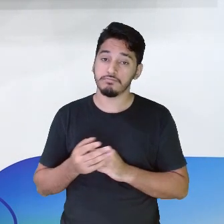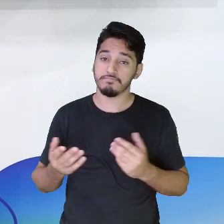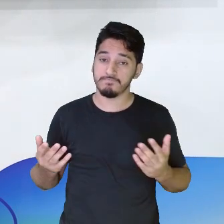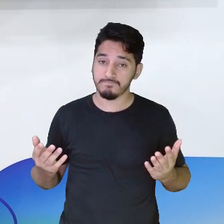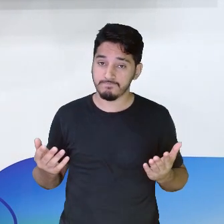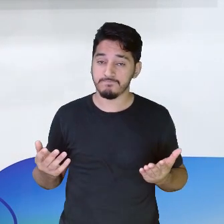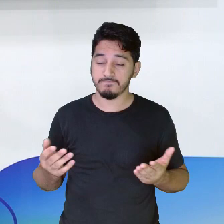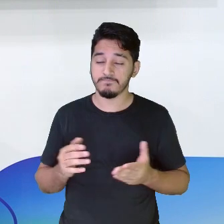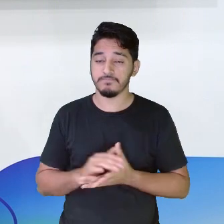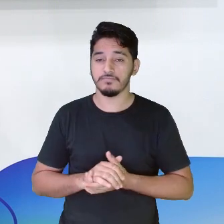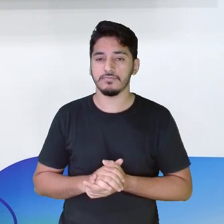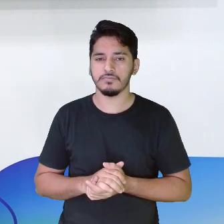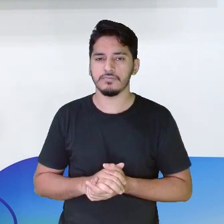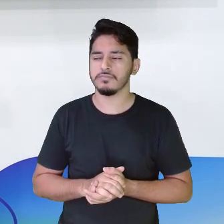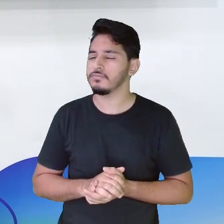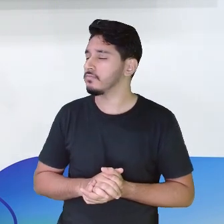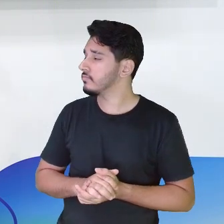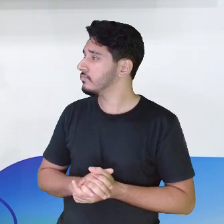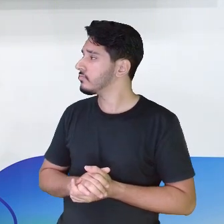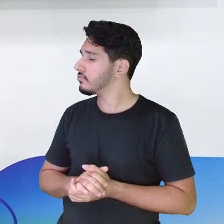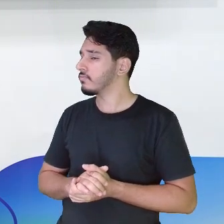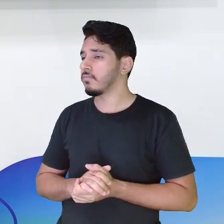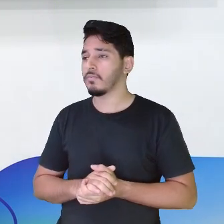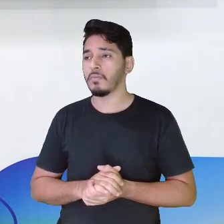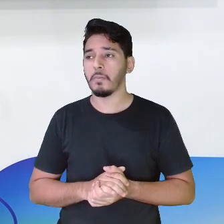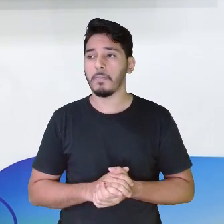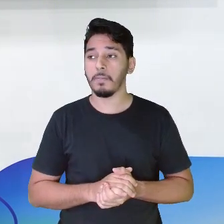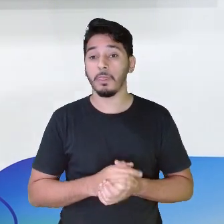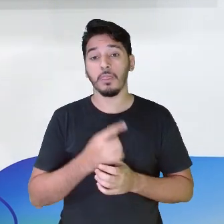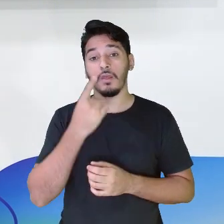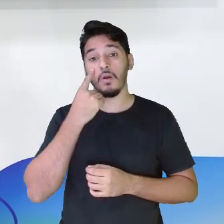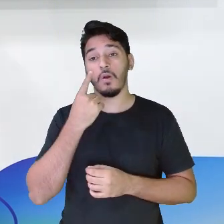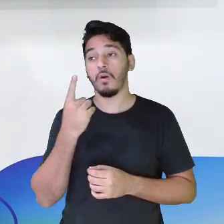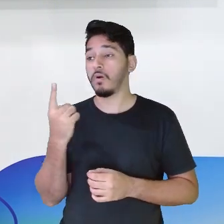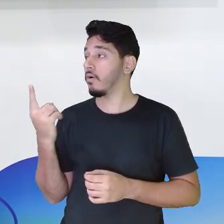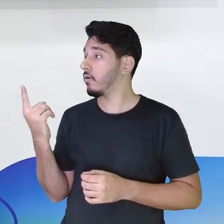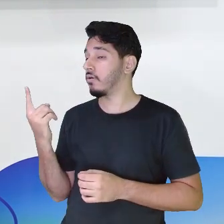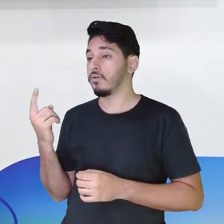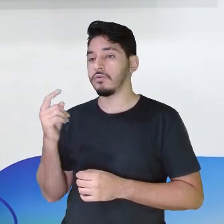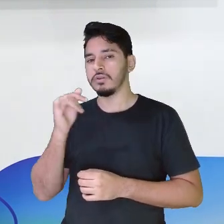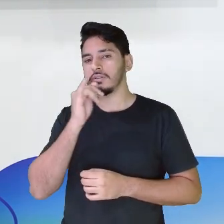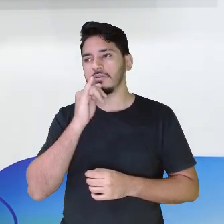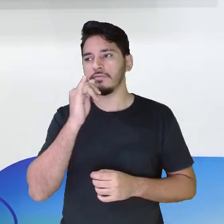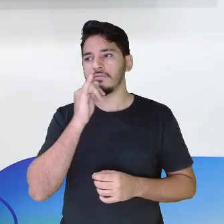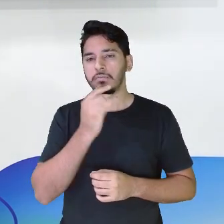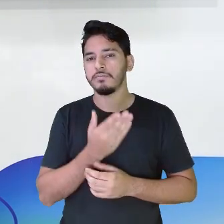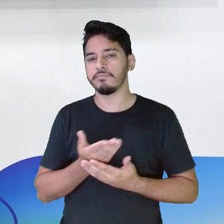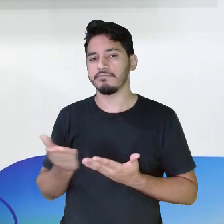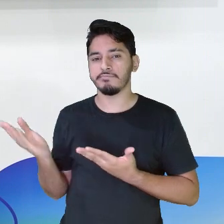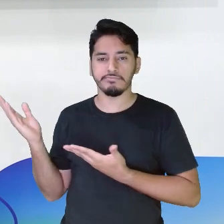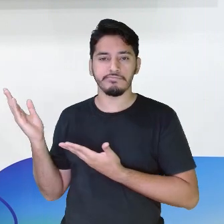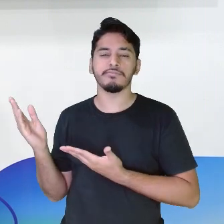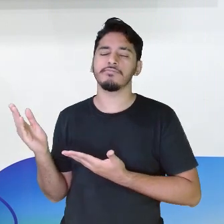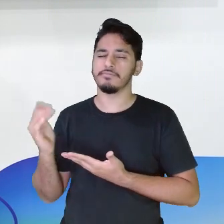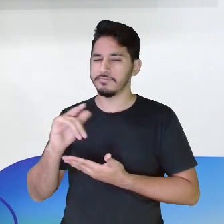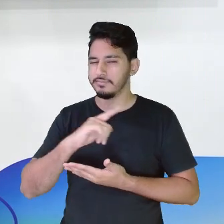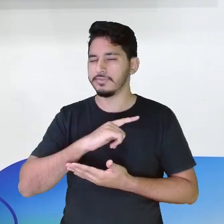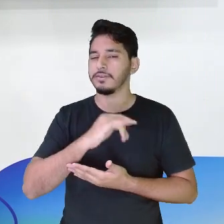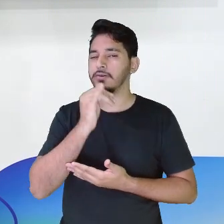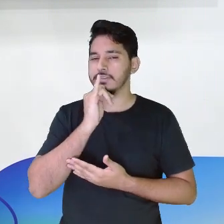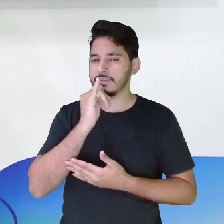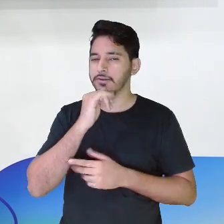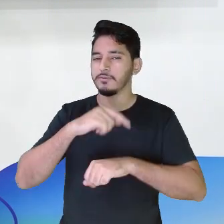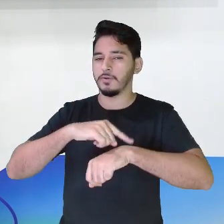aumentando, certo? E aqui eu posso, por exemplo, exemplificar, ó, eu disse que tinha o exemplo de um